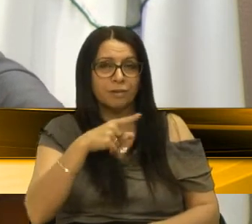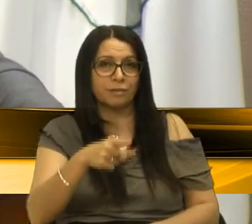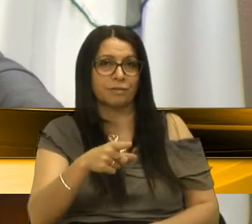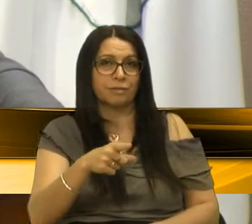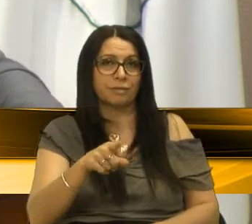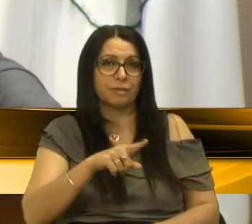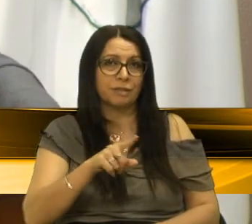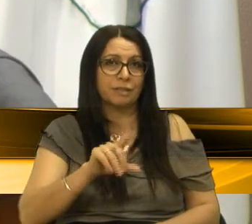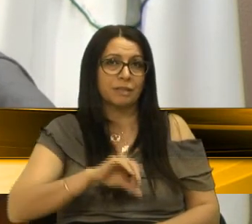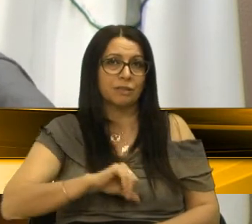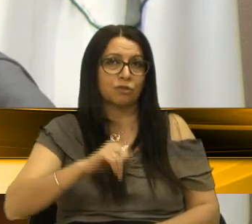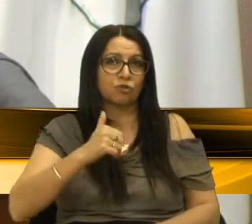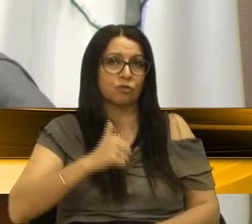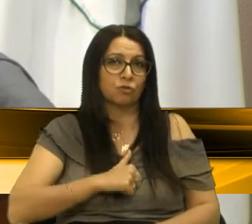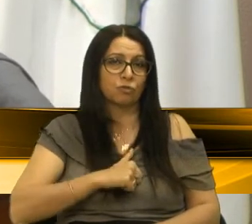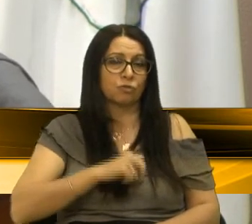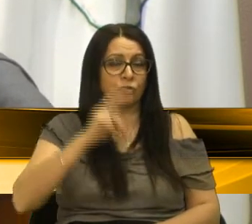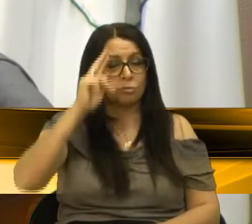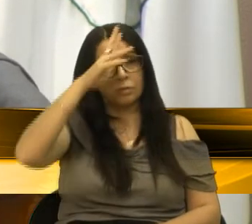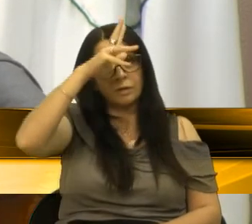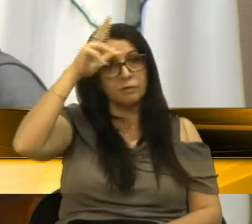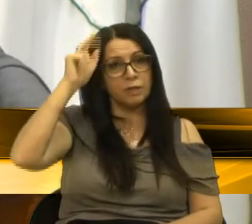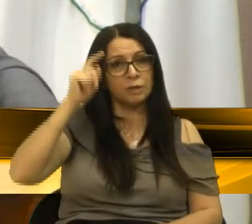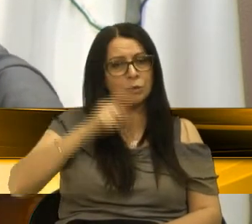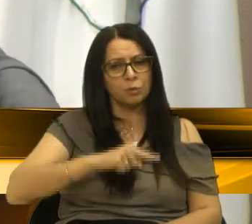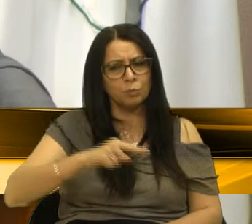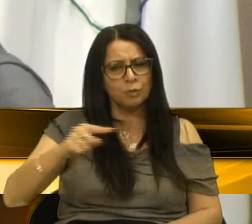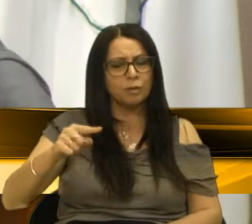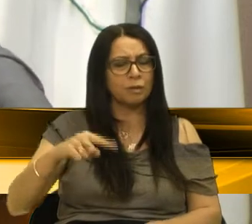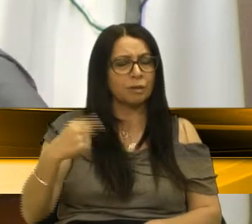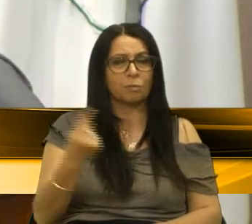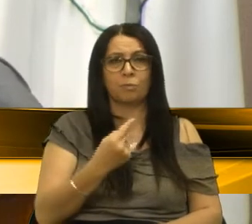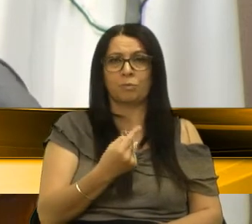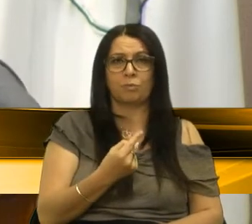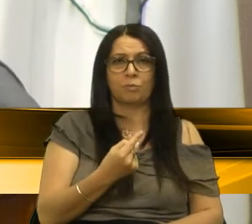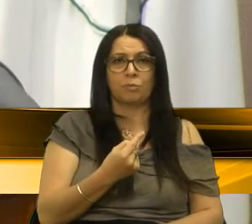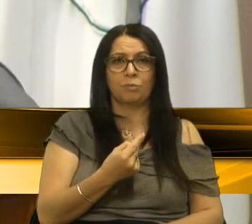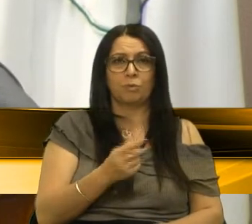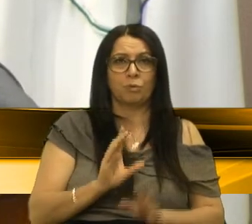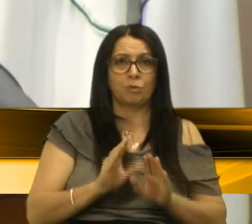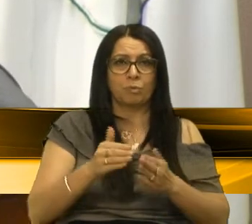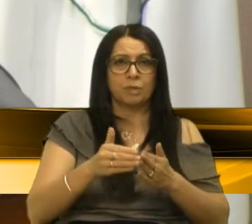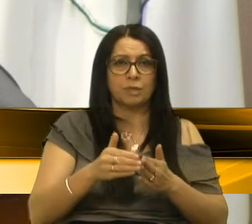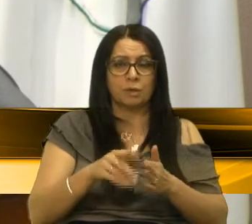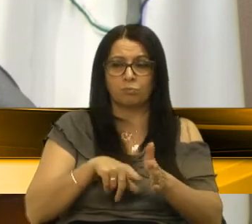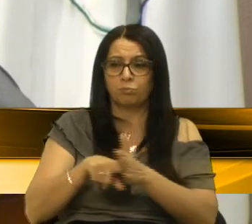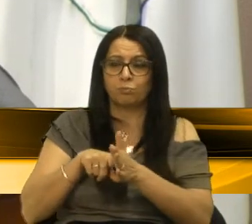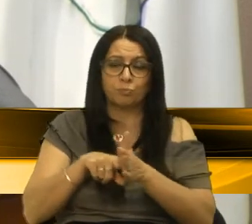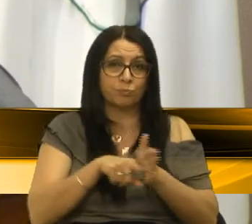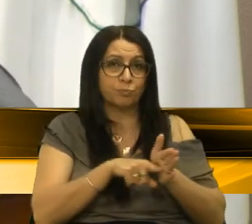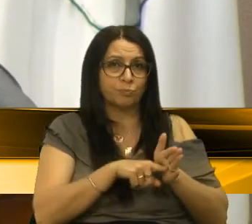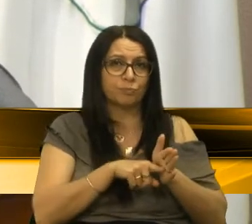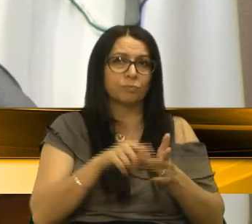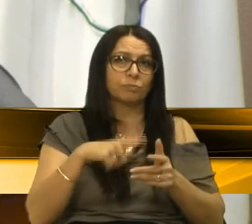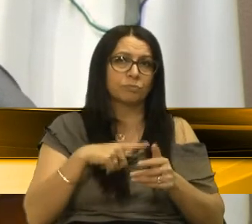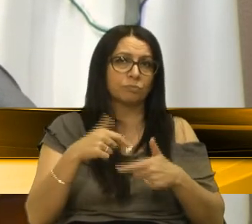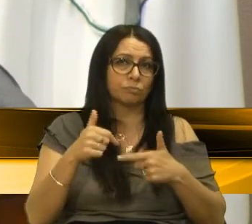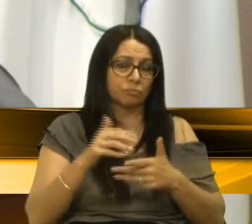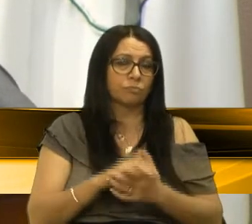da atitude do prefeito durante todo o período que a comissão sindicante